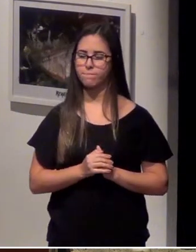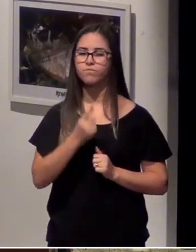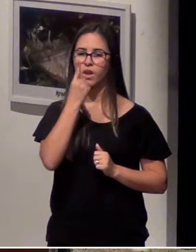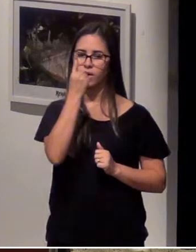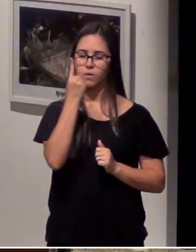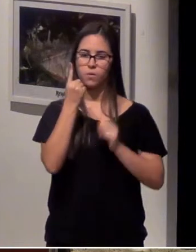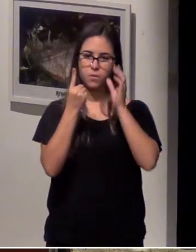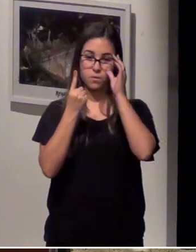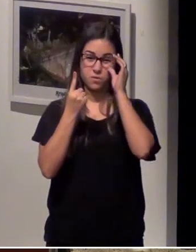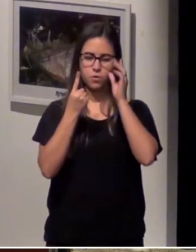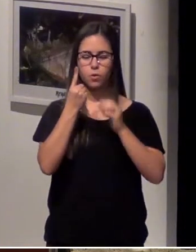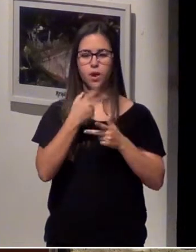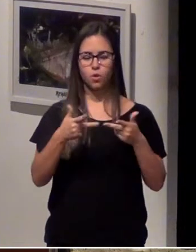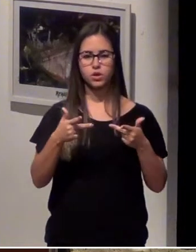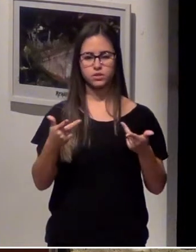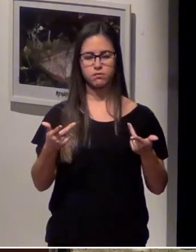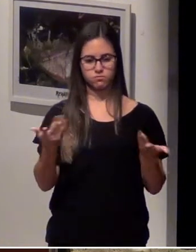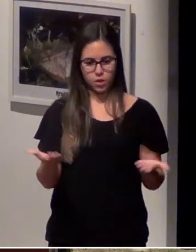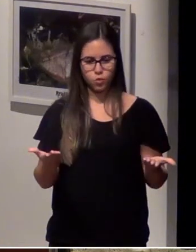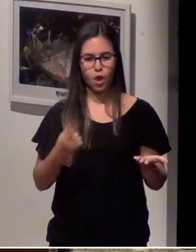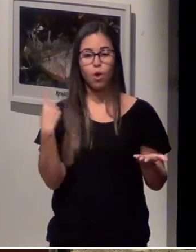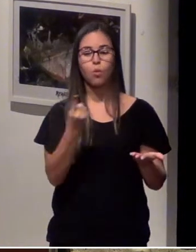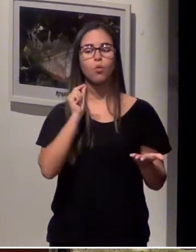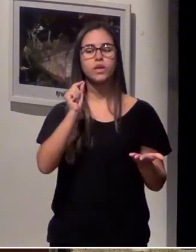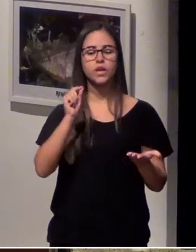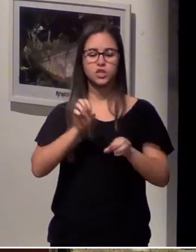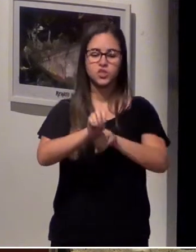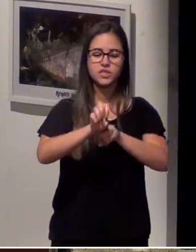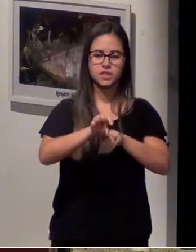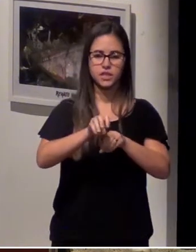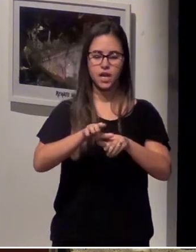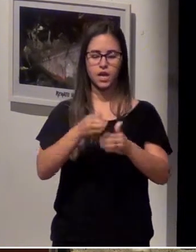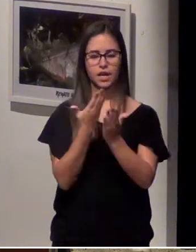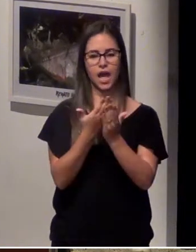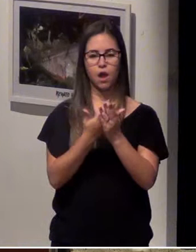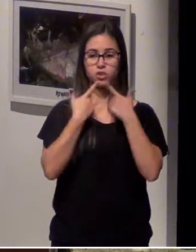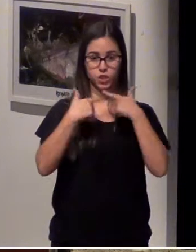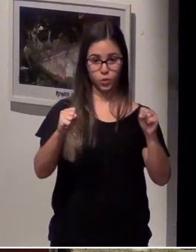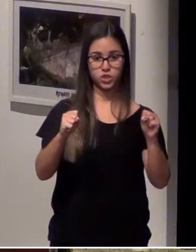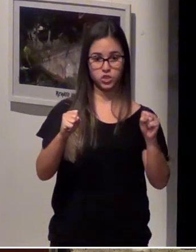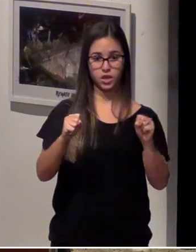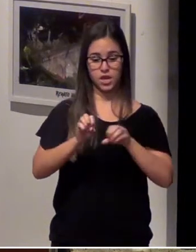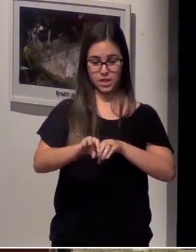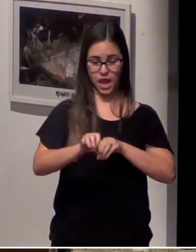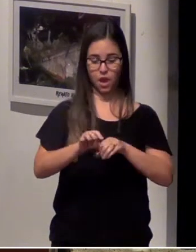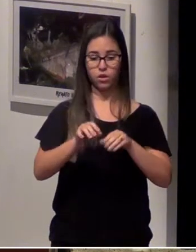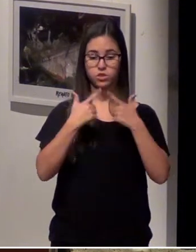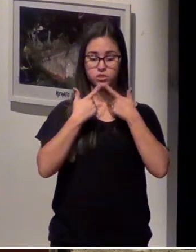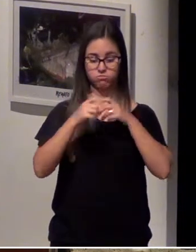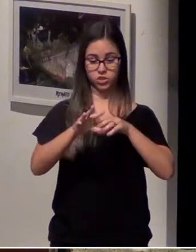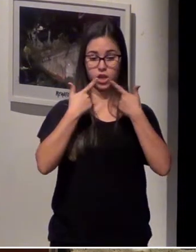Uma questão muito presente é o que a gente ensina na aula de linguística, né? Então, na aula de linguística, a gente